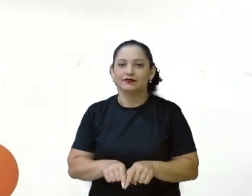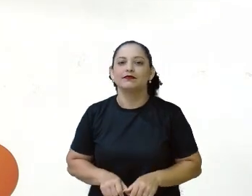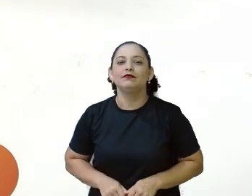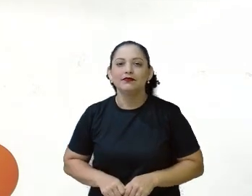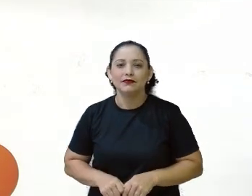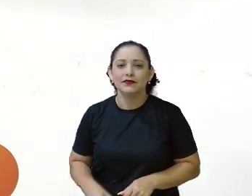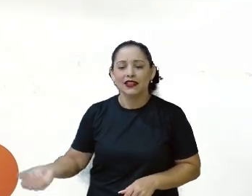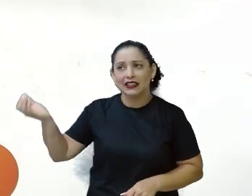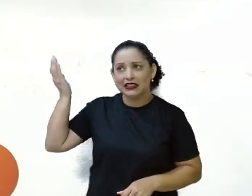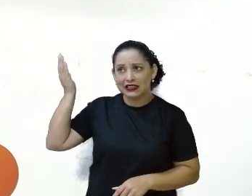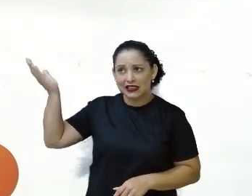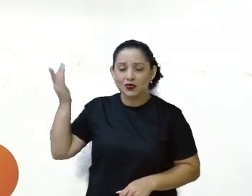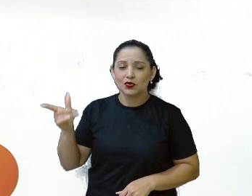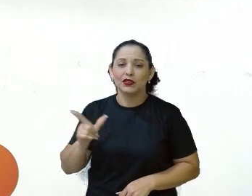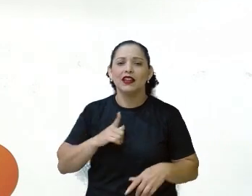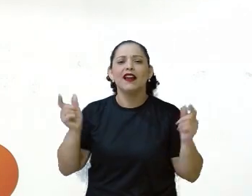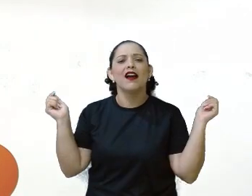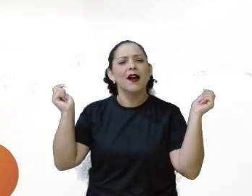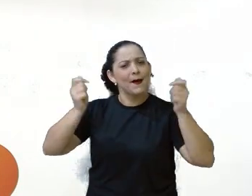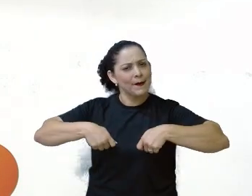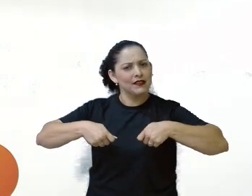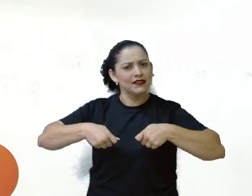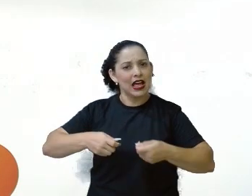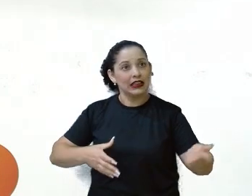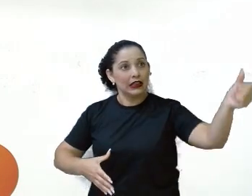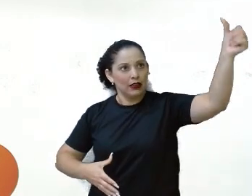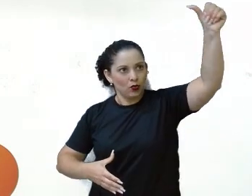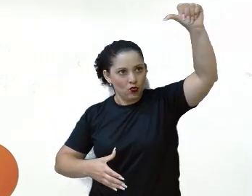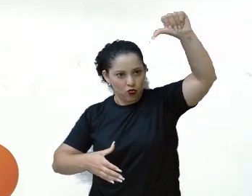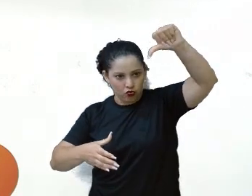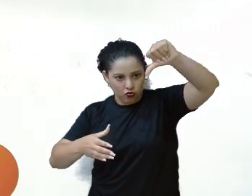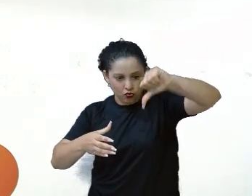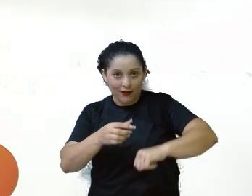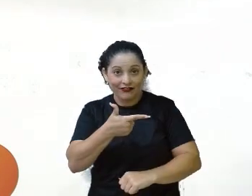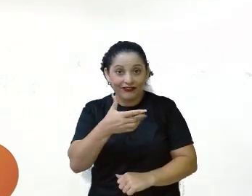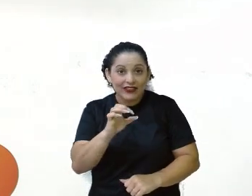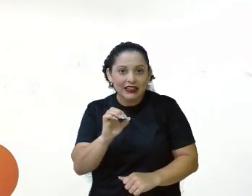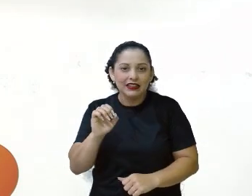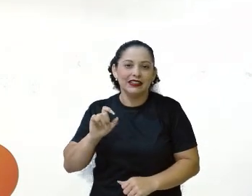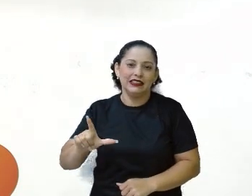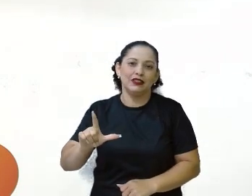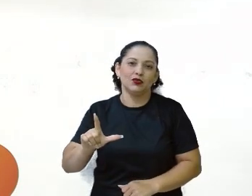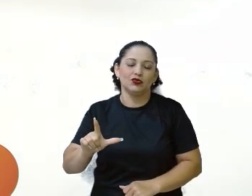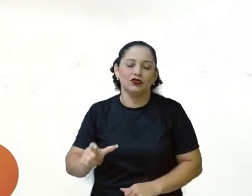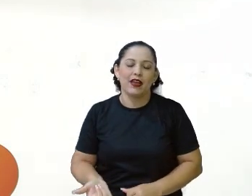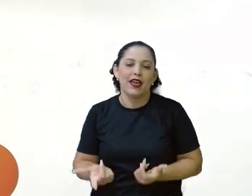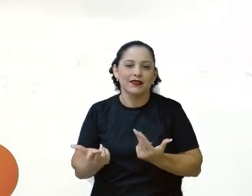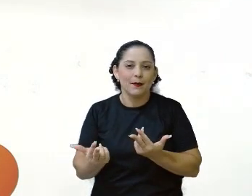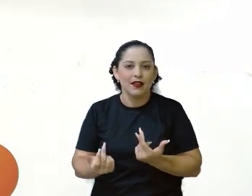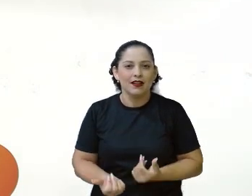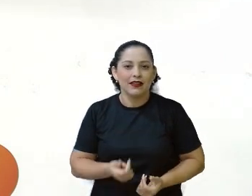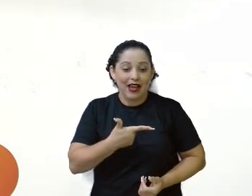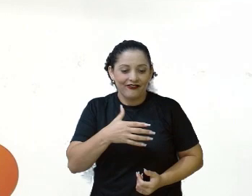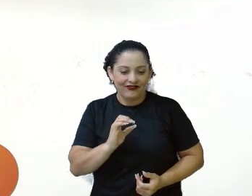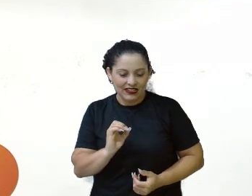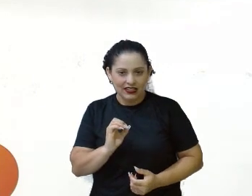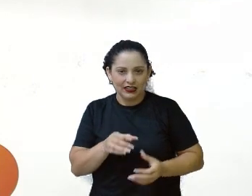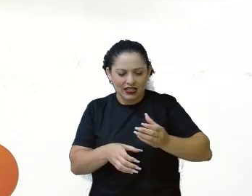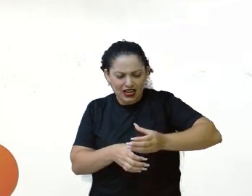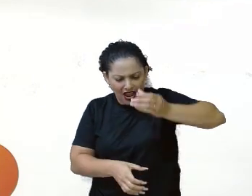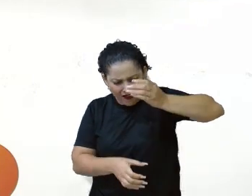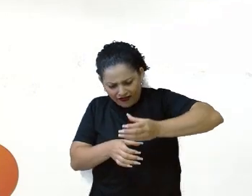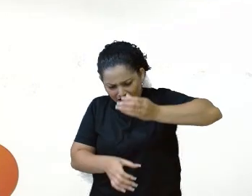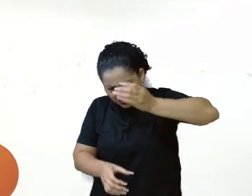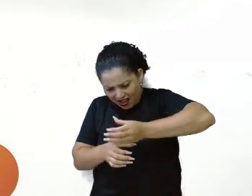esses garrafões têm a capacidade de 20 litros. É como se eu precisasse de 20 garrafas como essa